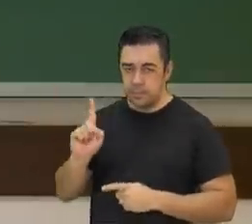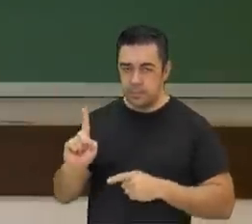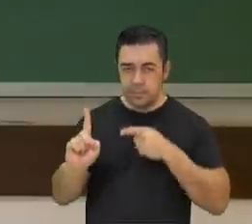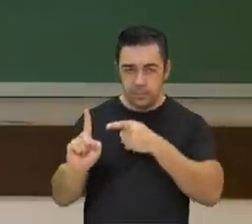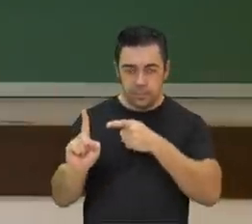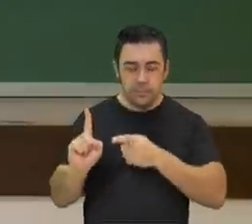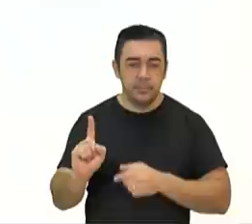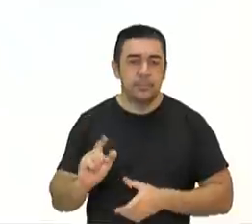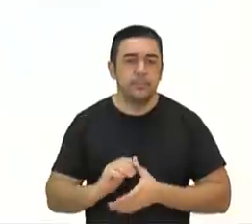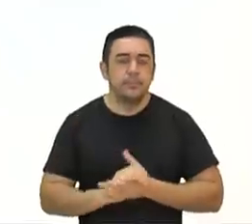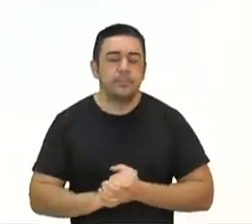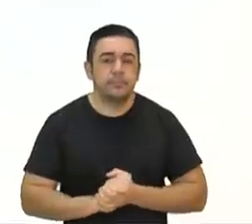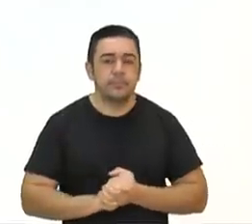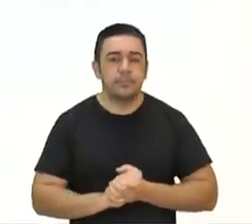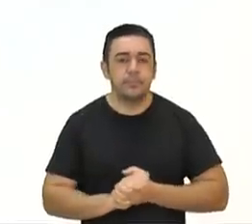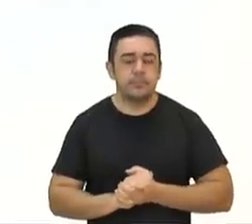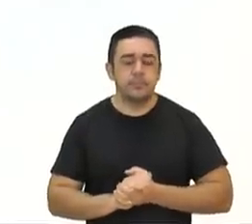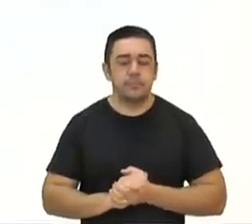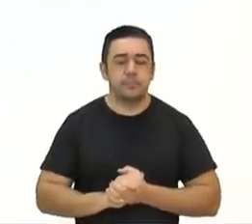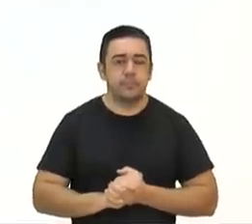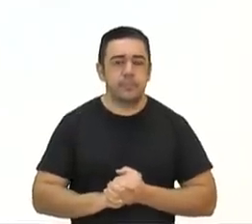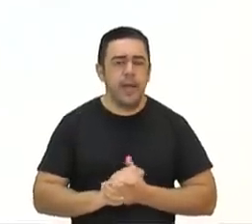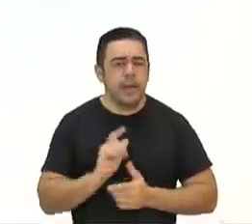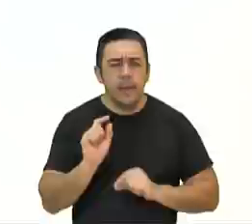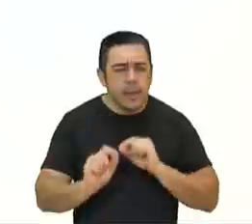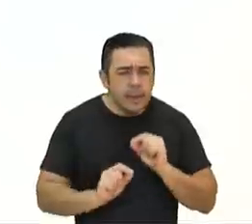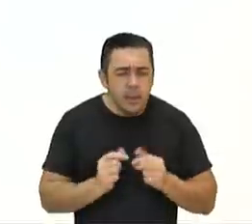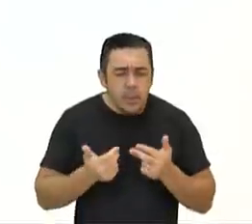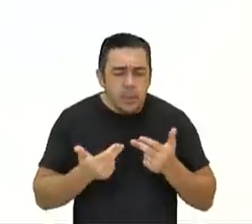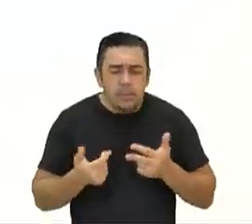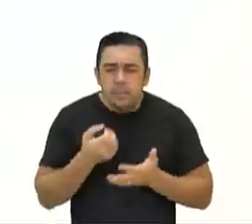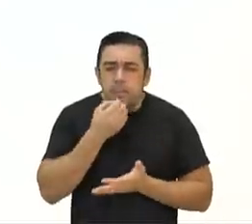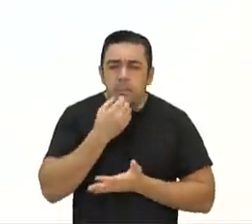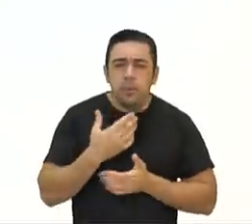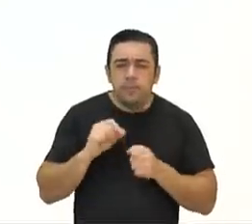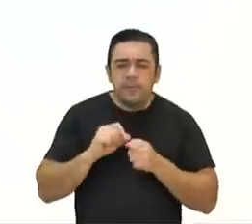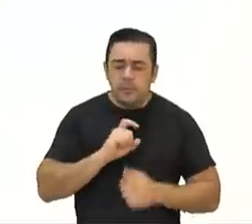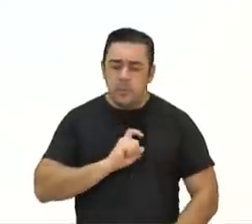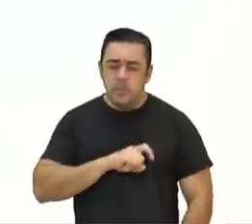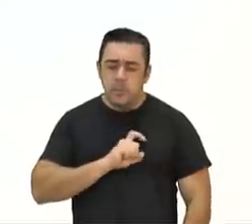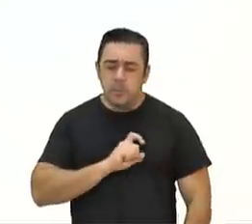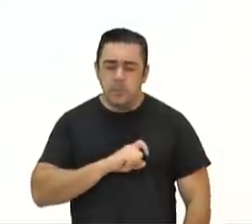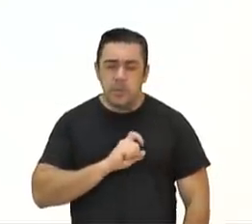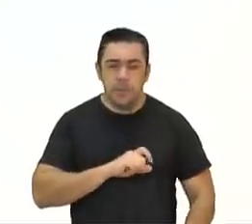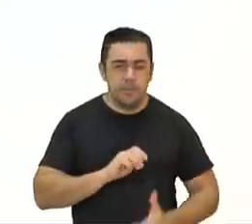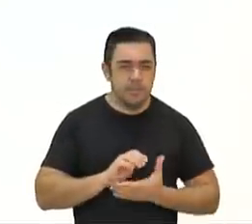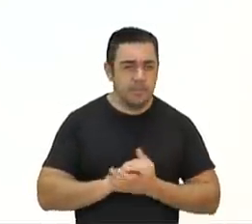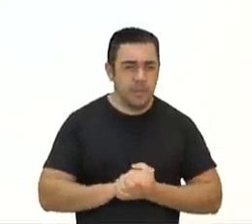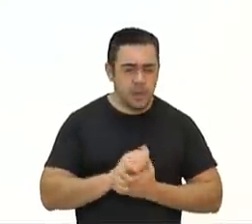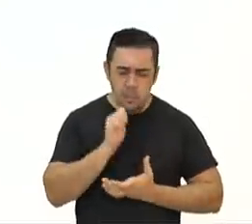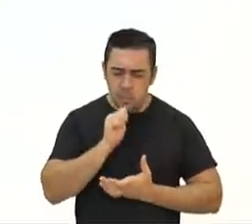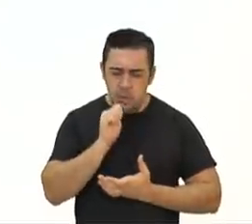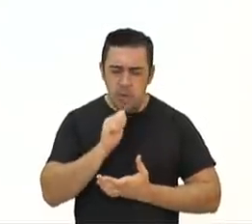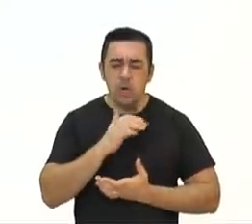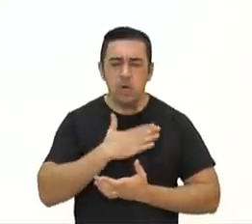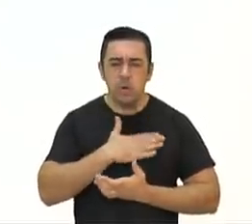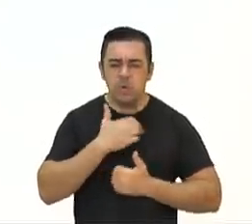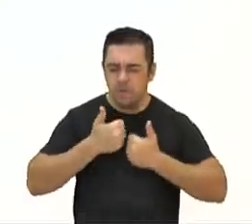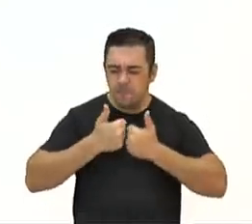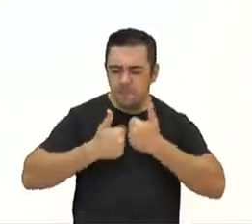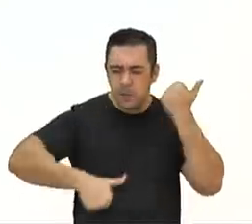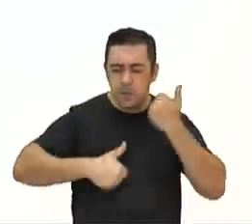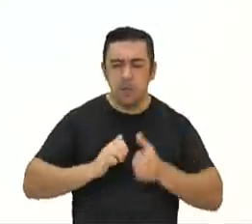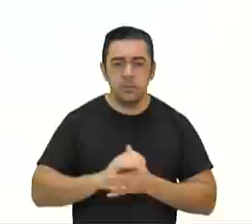desse conto aqui. Que talento tinha para a crueldade? Ela toda era pura vingança,